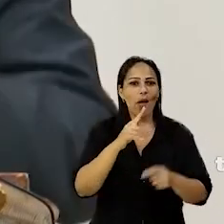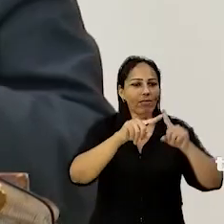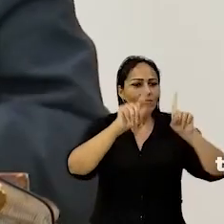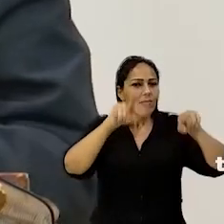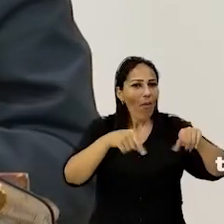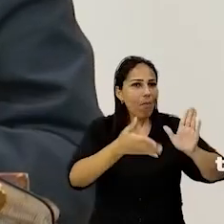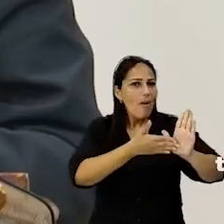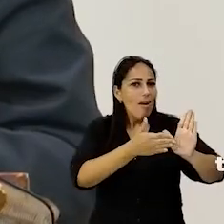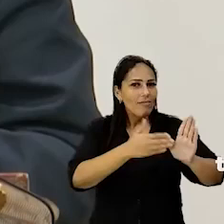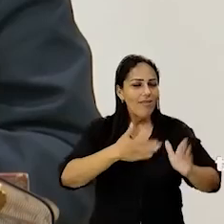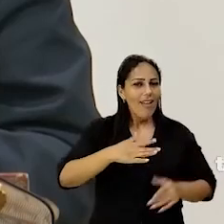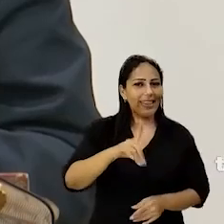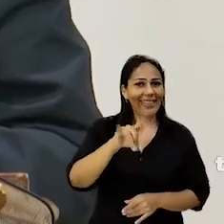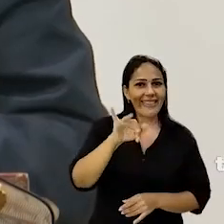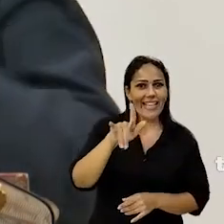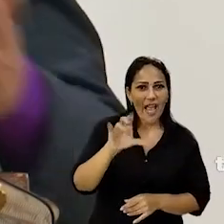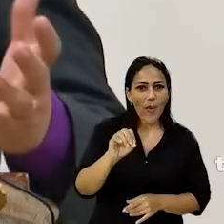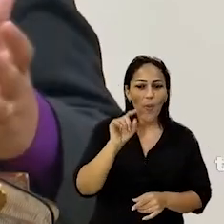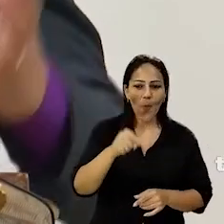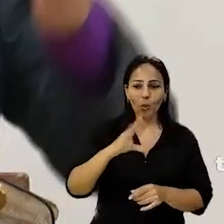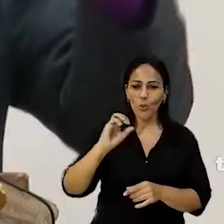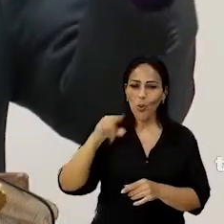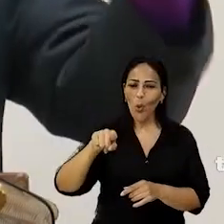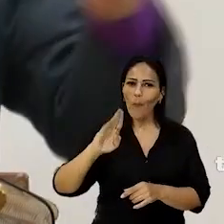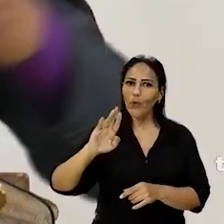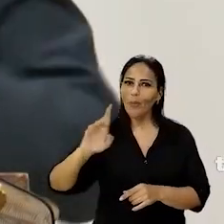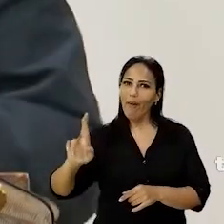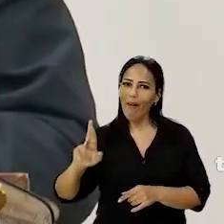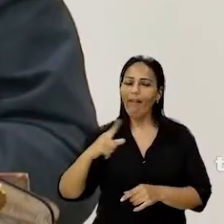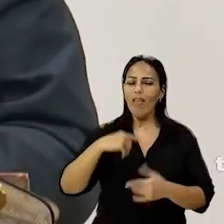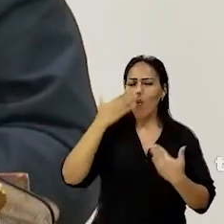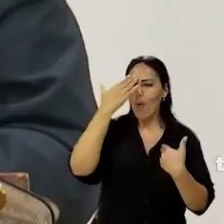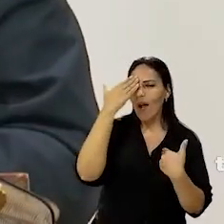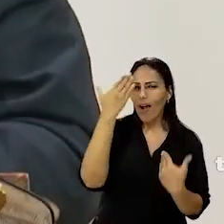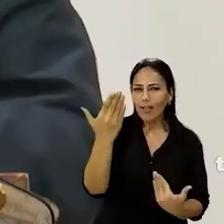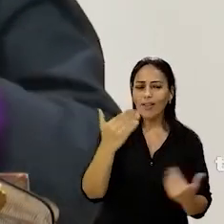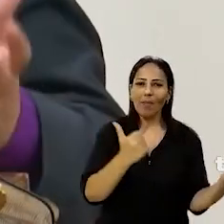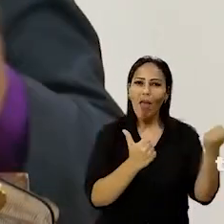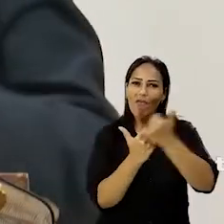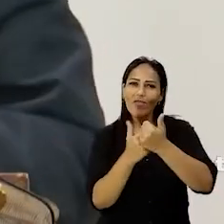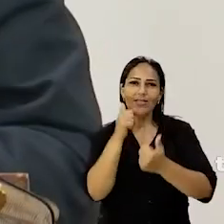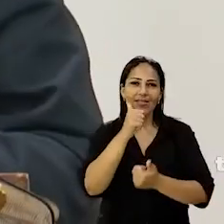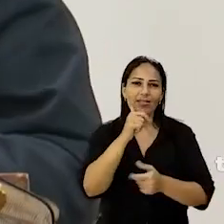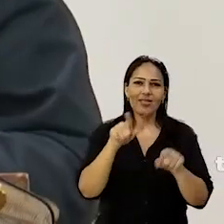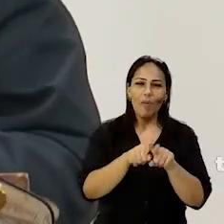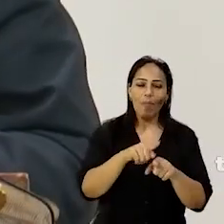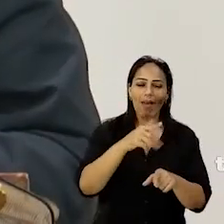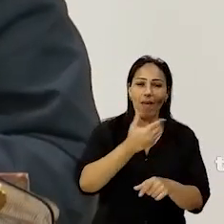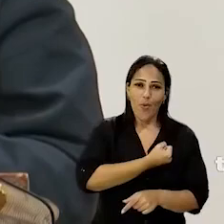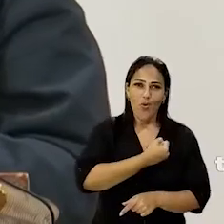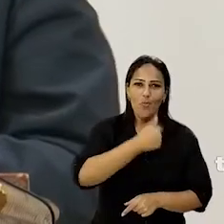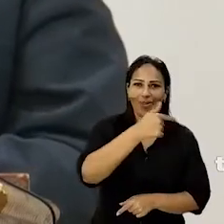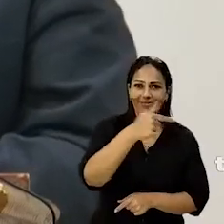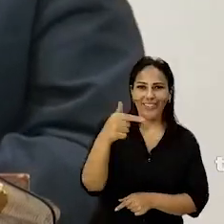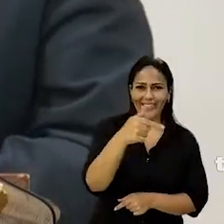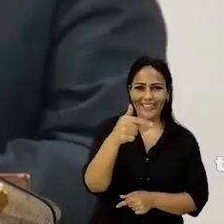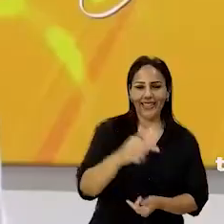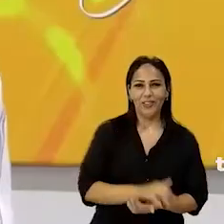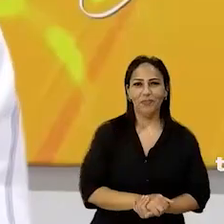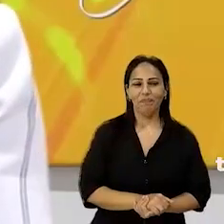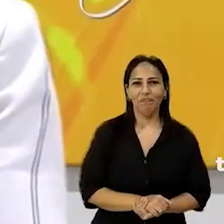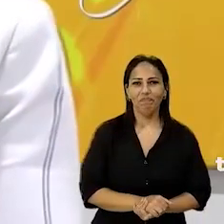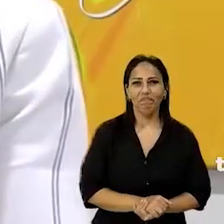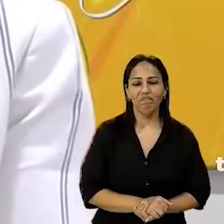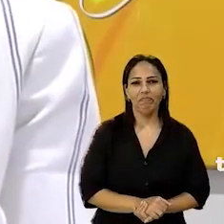governo, diegovale.com.br, e eu finalizo agradecendo minha vice, Vilma Medeiros, e pedindo voto 77. Obrigada,